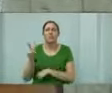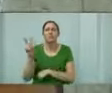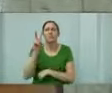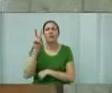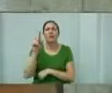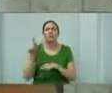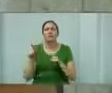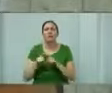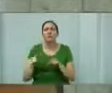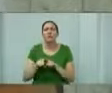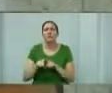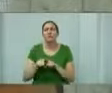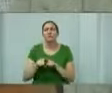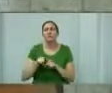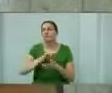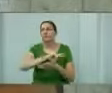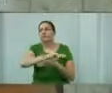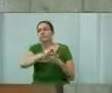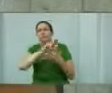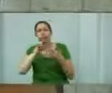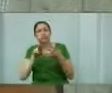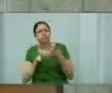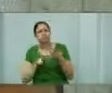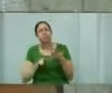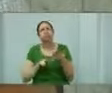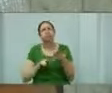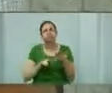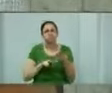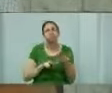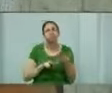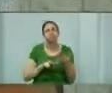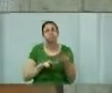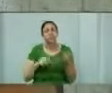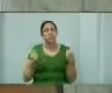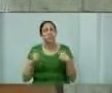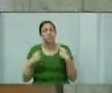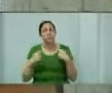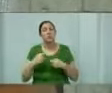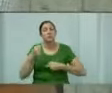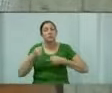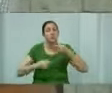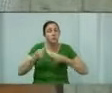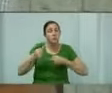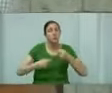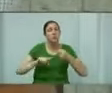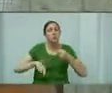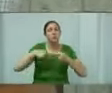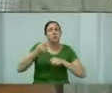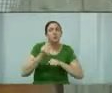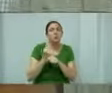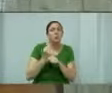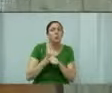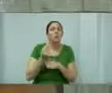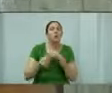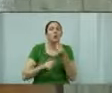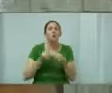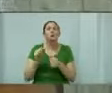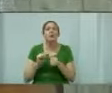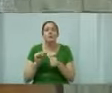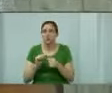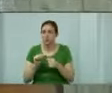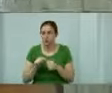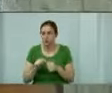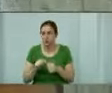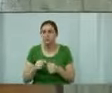senegalês, tem haitiano, tem... E esse é o nosso grande tema para tratar no próximo ano. Como é que nós vamos fazer isso? Por isso que, quando a gente apresenta